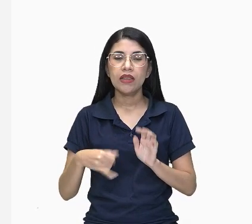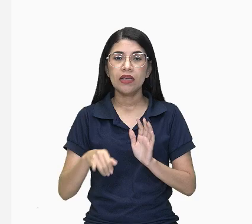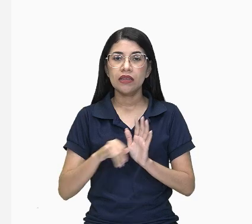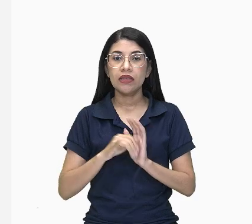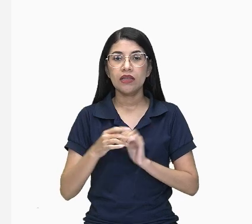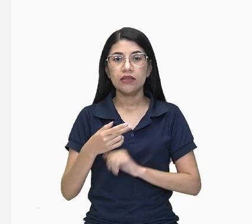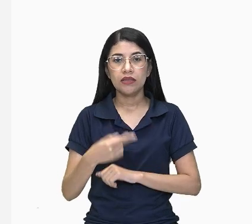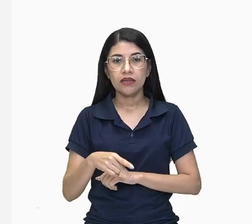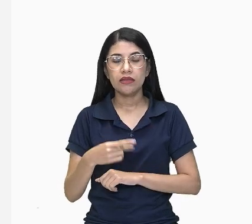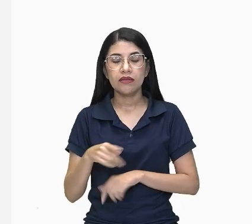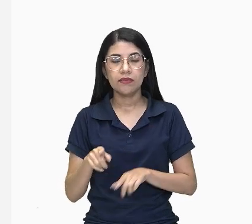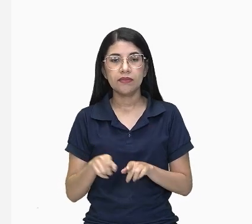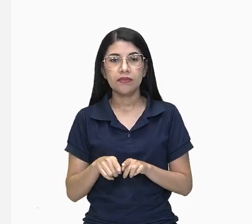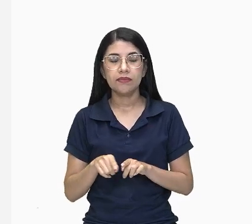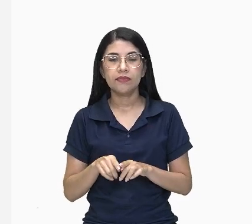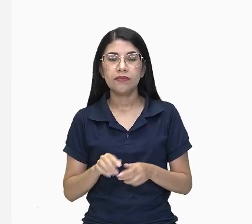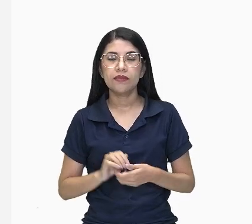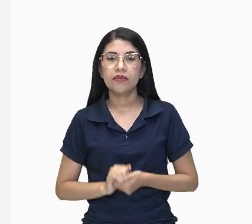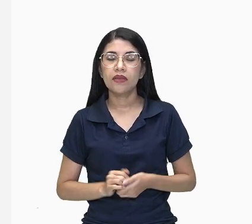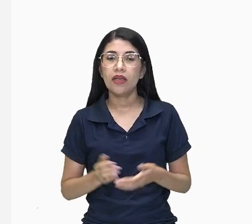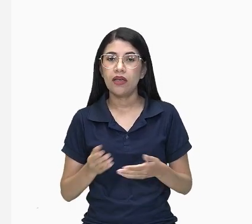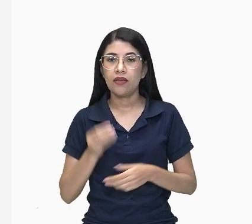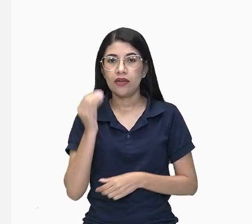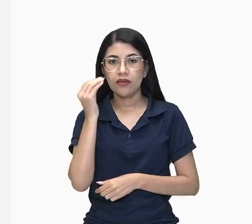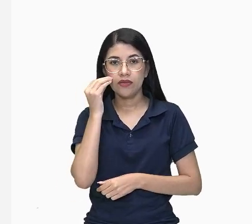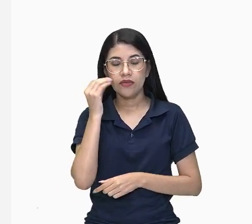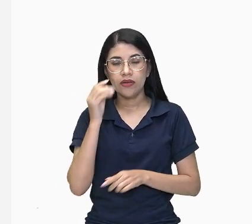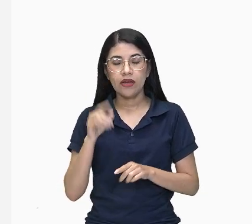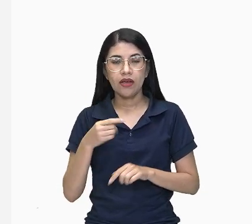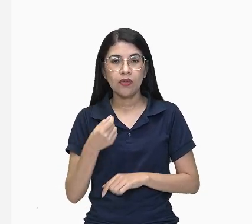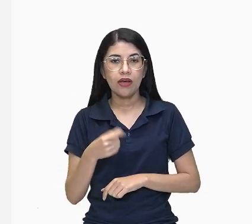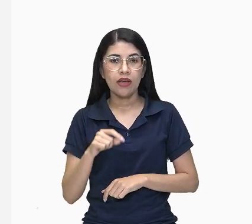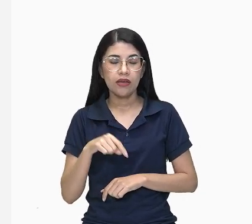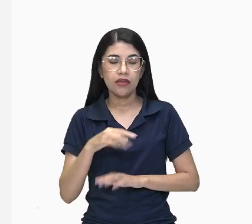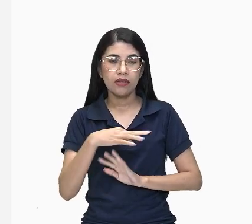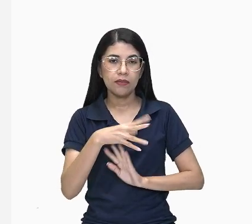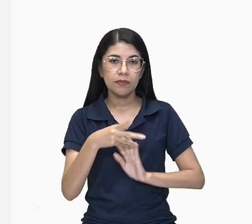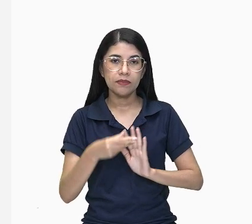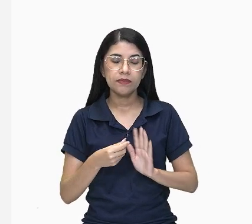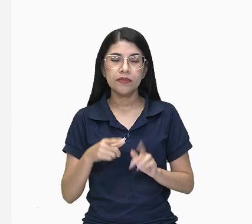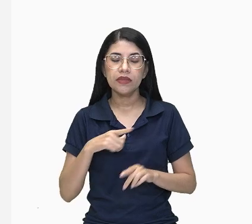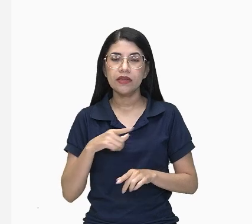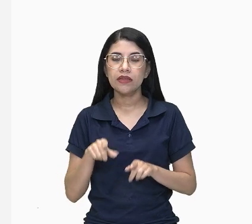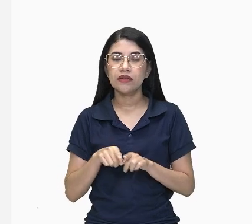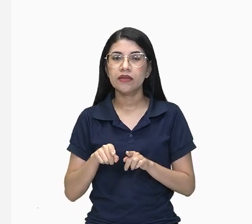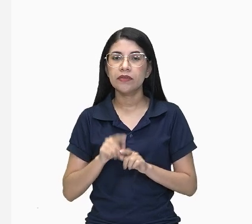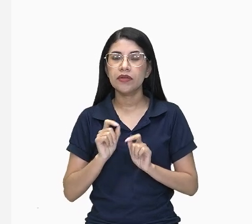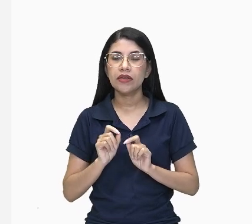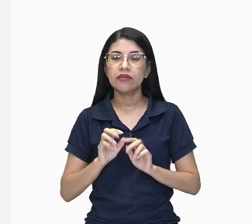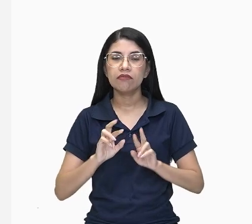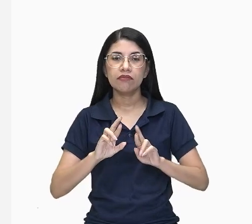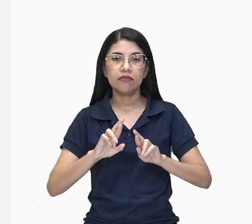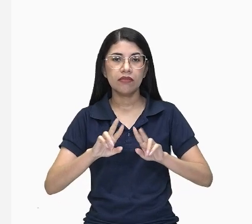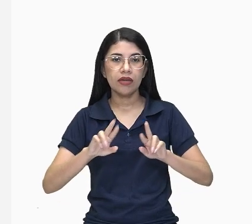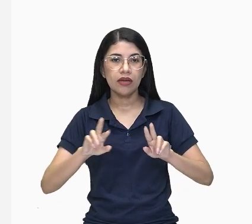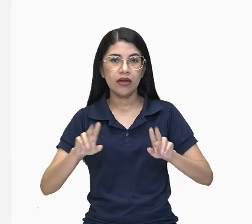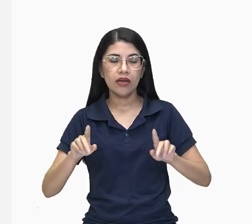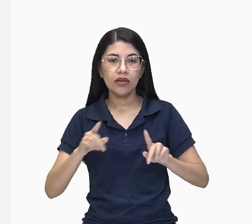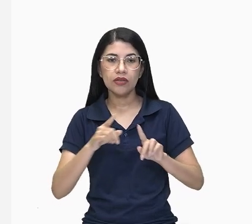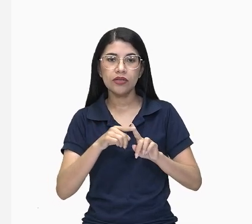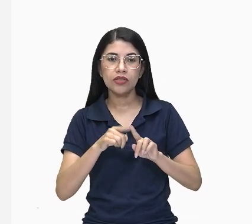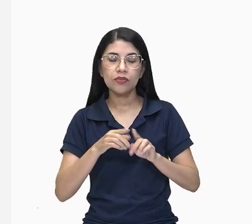identidade. A gente vai verificar que na Amazônia nós vamos também ter diferentes tipos de